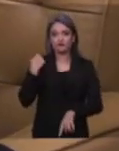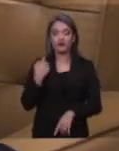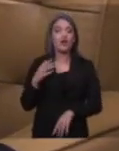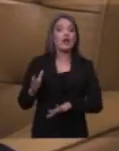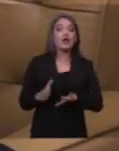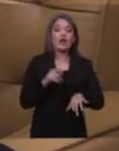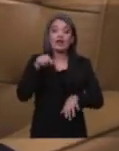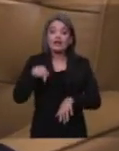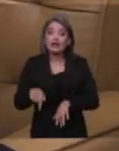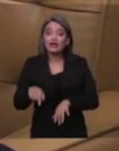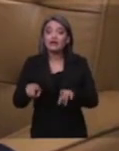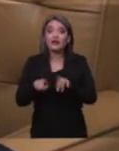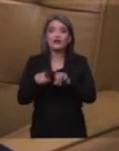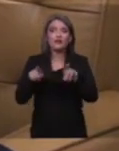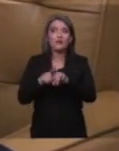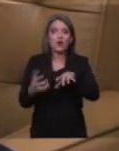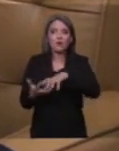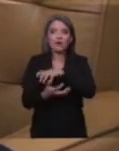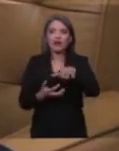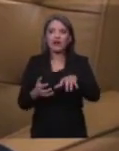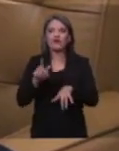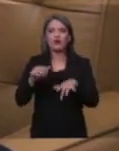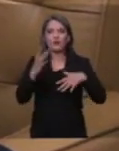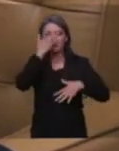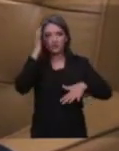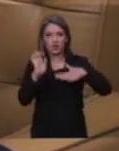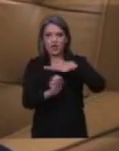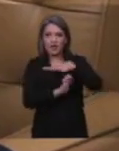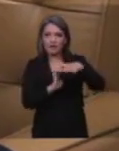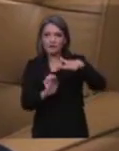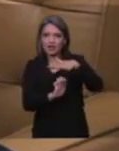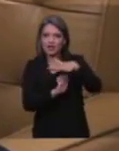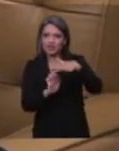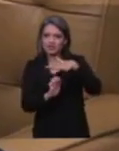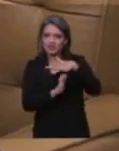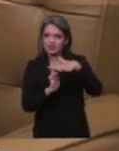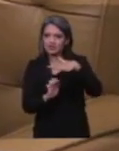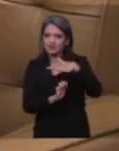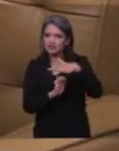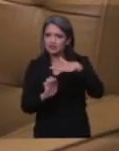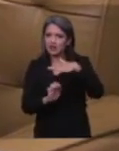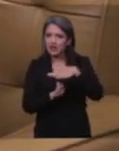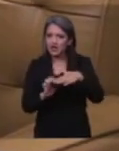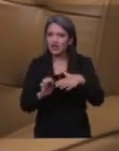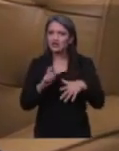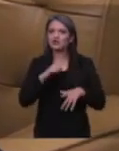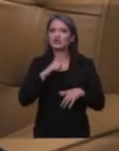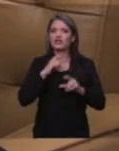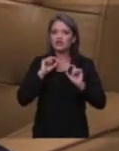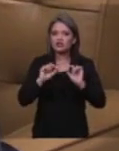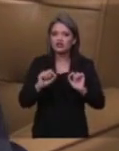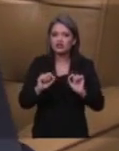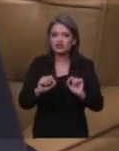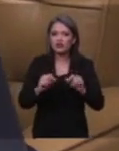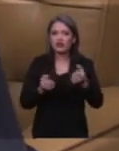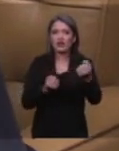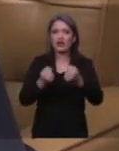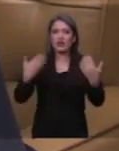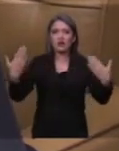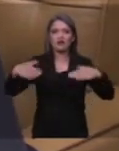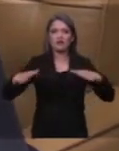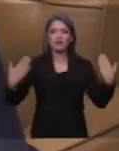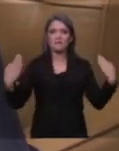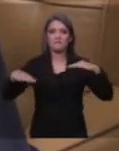era um lockout, eram empresários atravessando carros na pista. Imagina o que